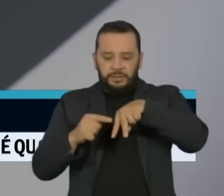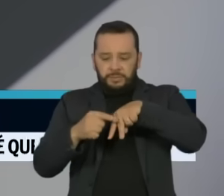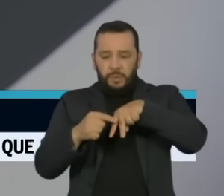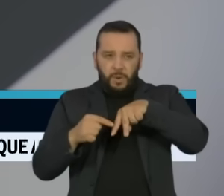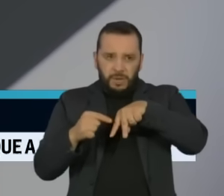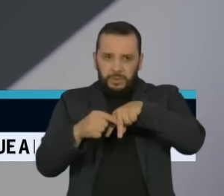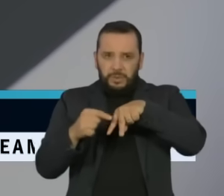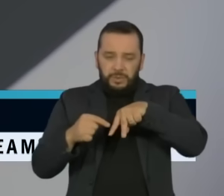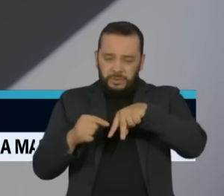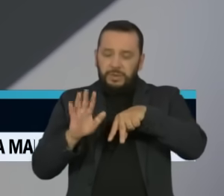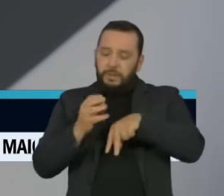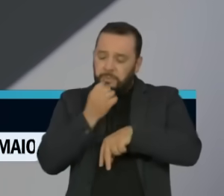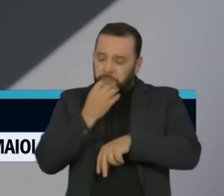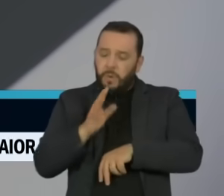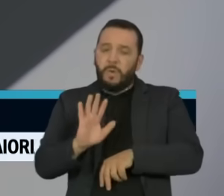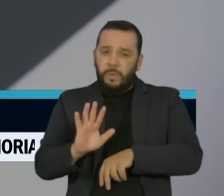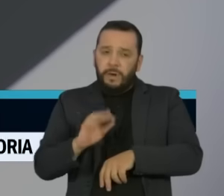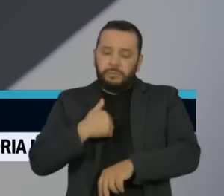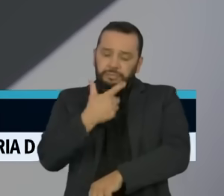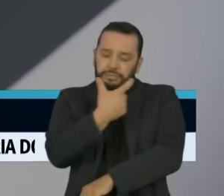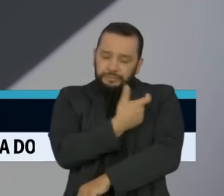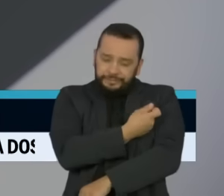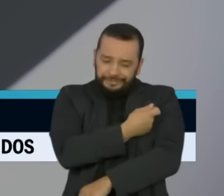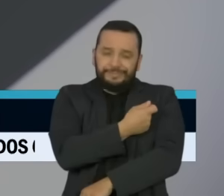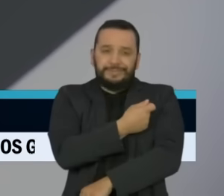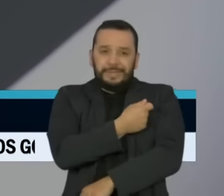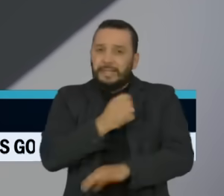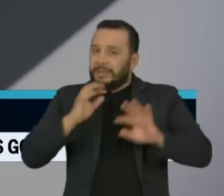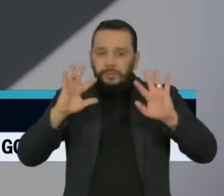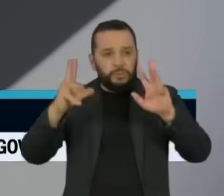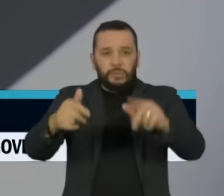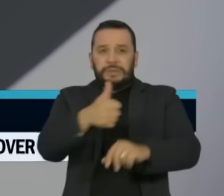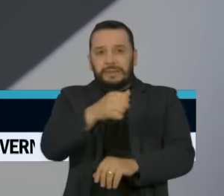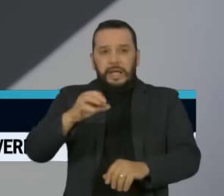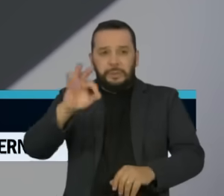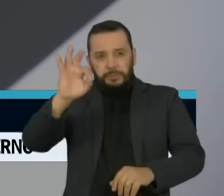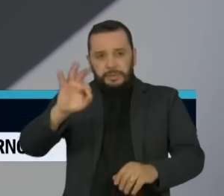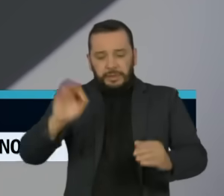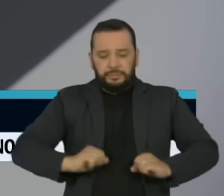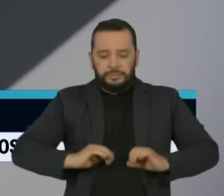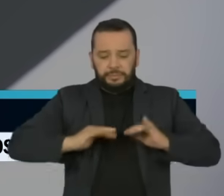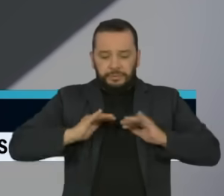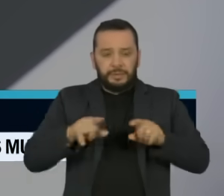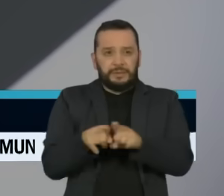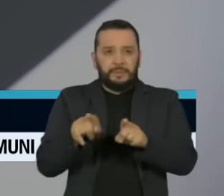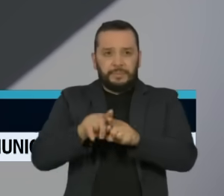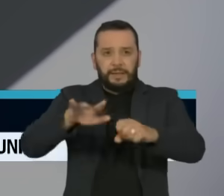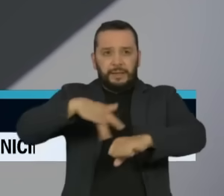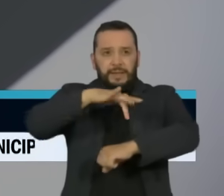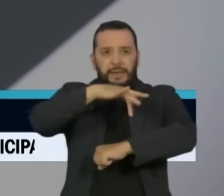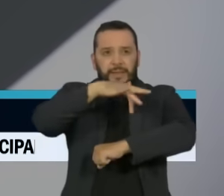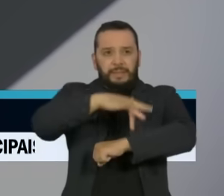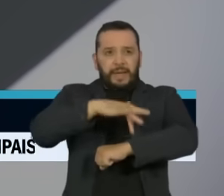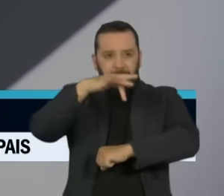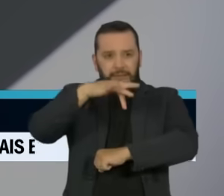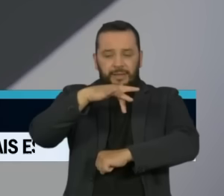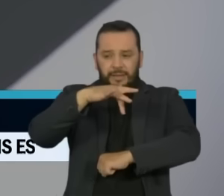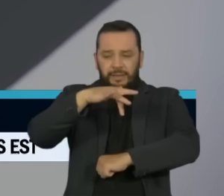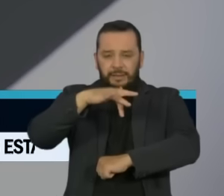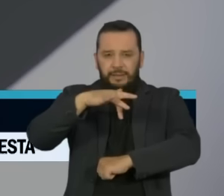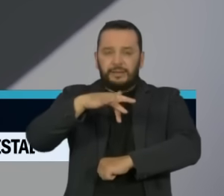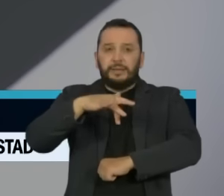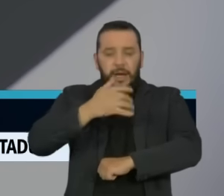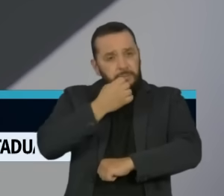né? Dengue é um exemplo, né? A vacina que tinha de um laboratório francês dava 60%, 65%